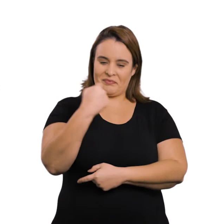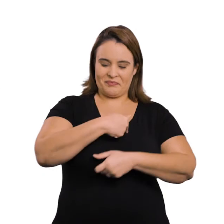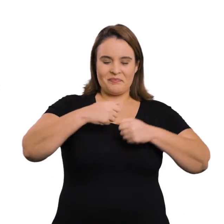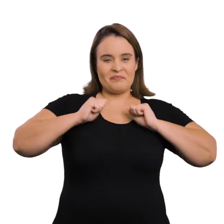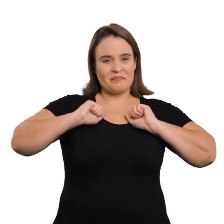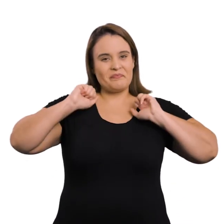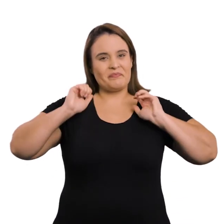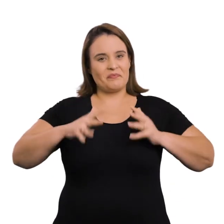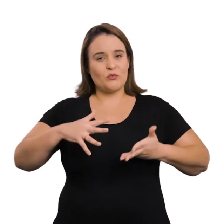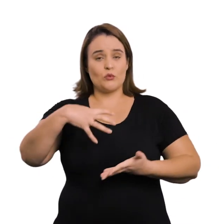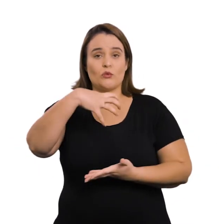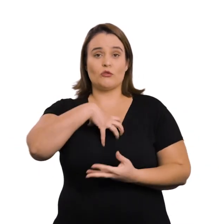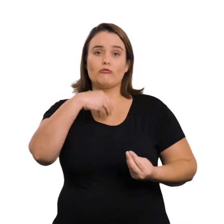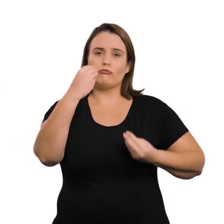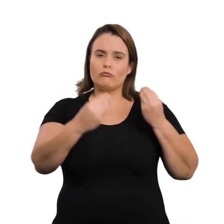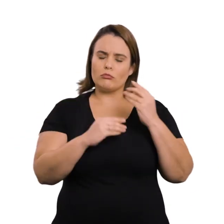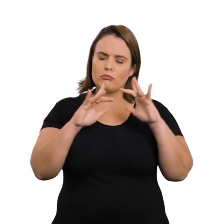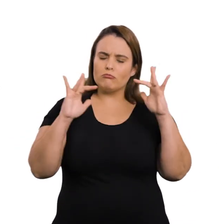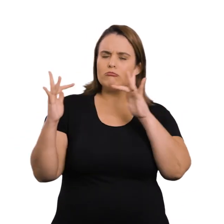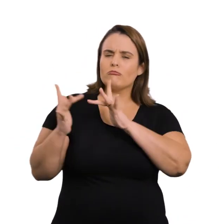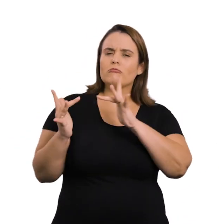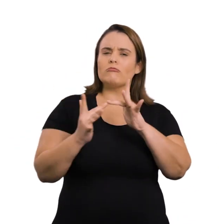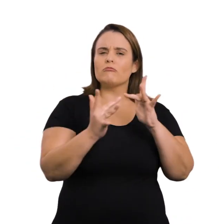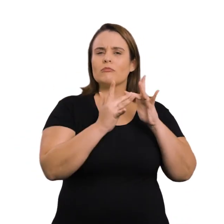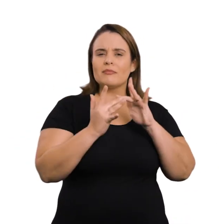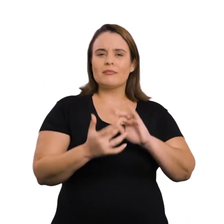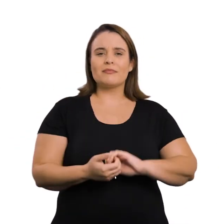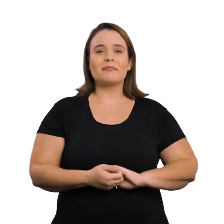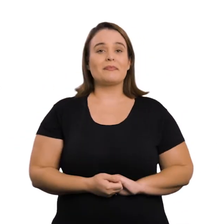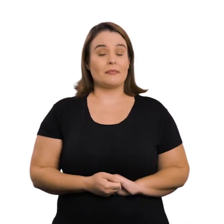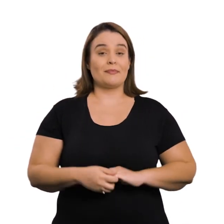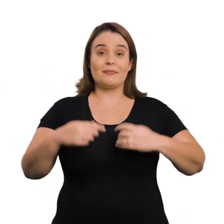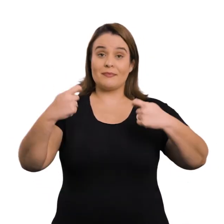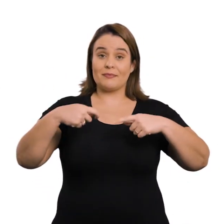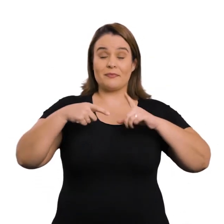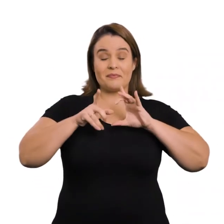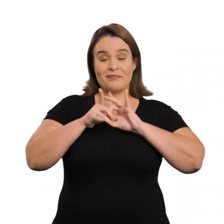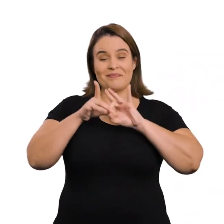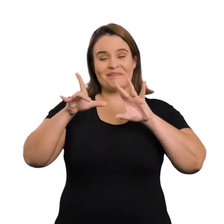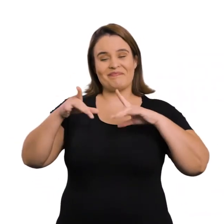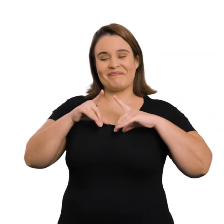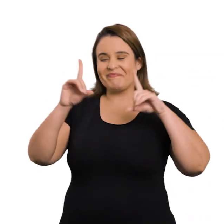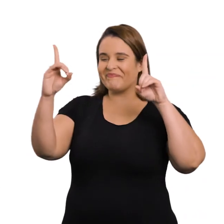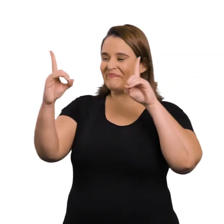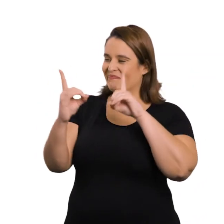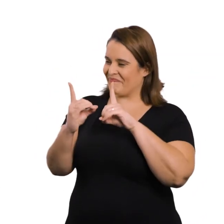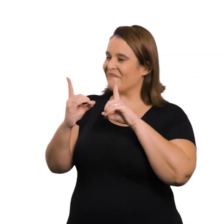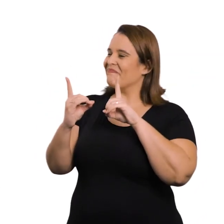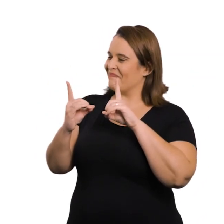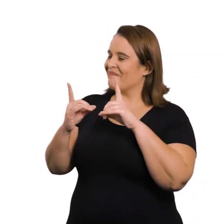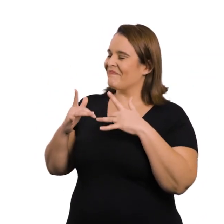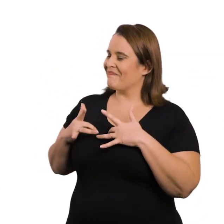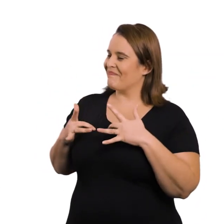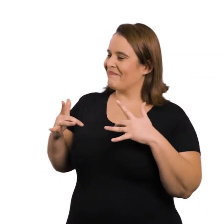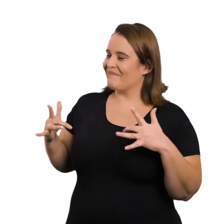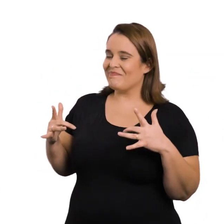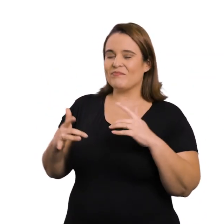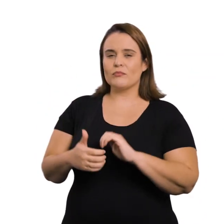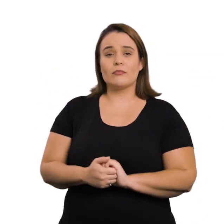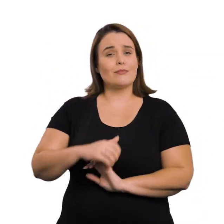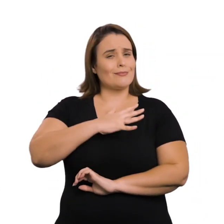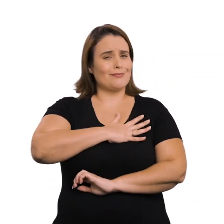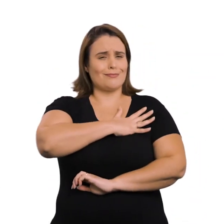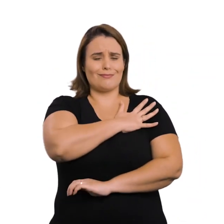às nossas atitudes, à nossa forma de nos relacionarmos. Requer estar disponível para o outro e romper